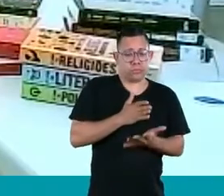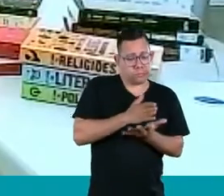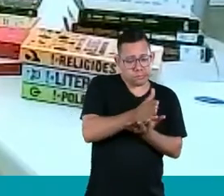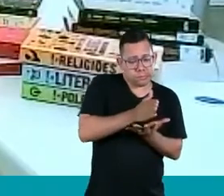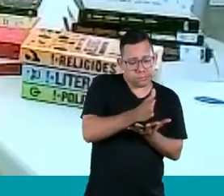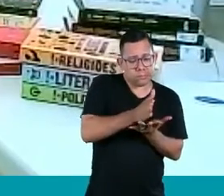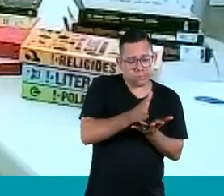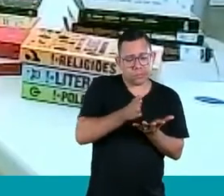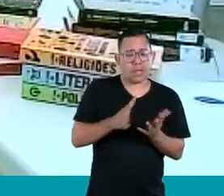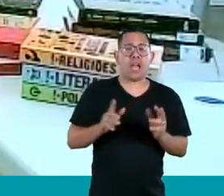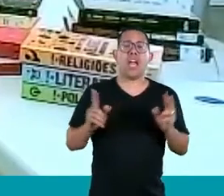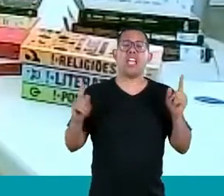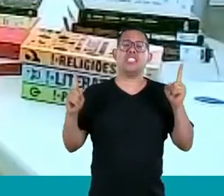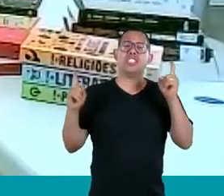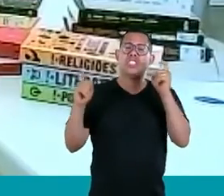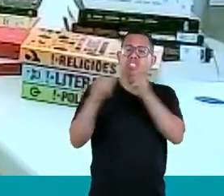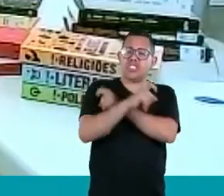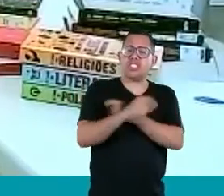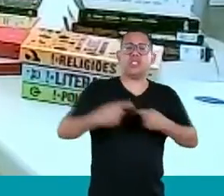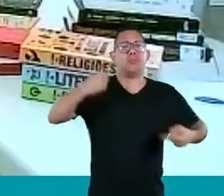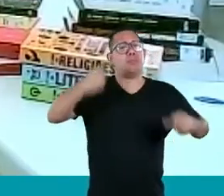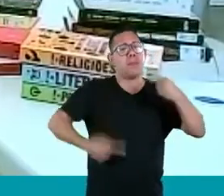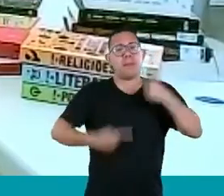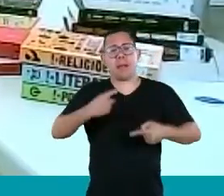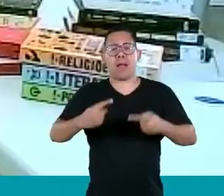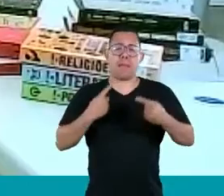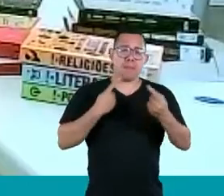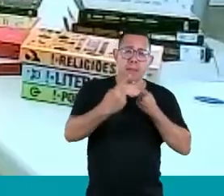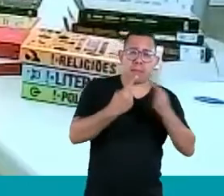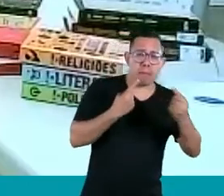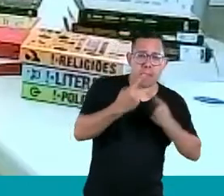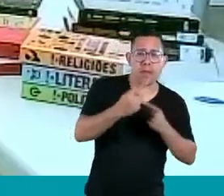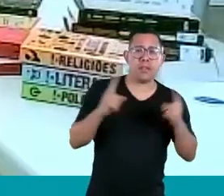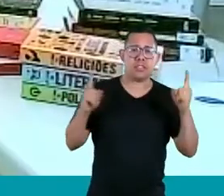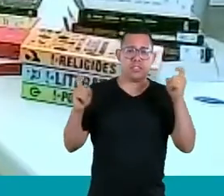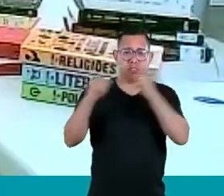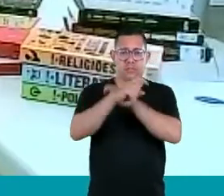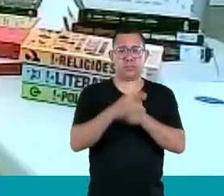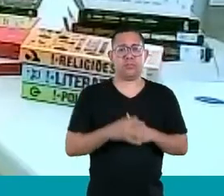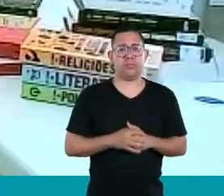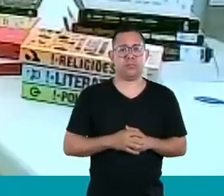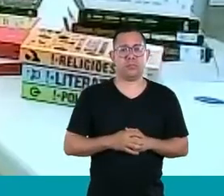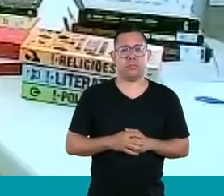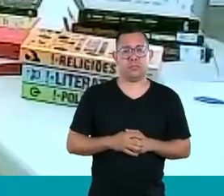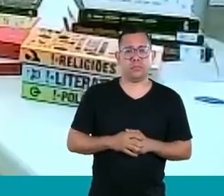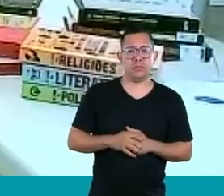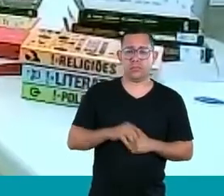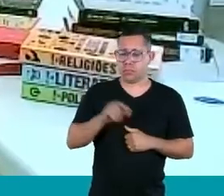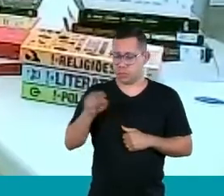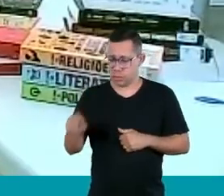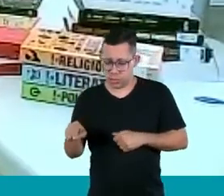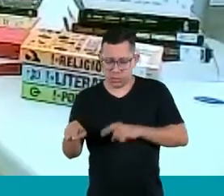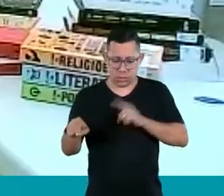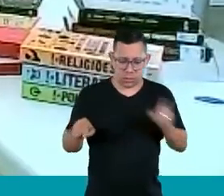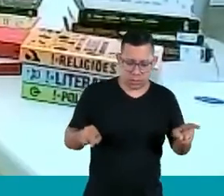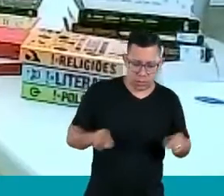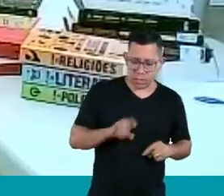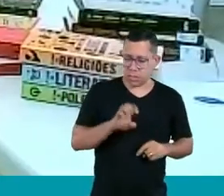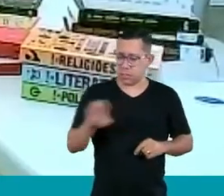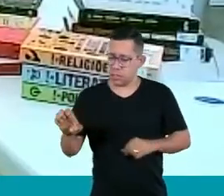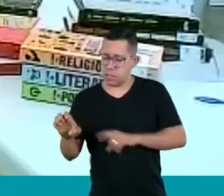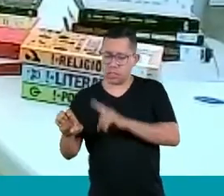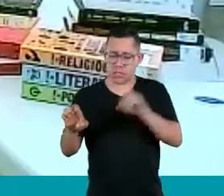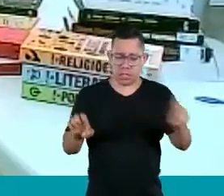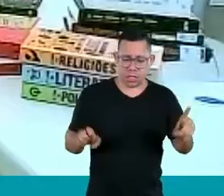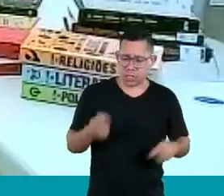fragmentadas e esses estudantes vão cair no que eu chamo de binarismo, ou isto ou aquilo, ou esquerda ou direita, ou isso é